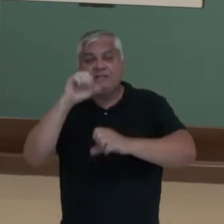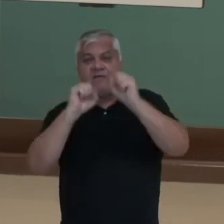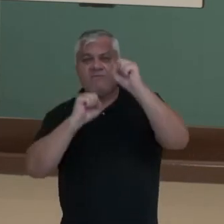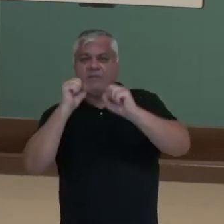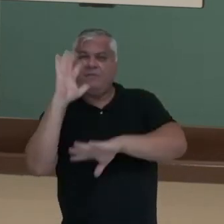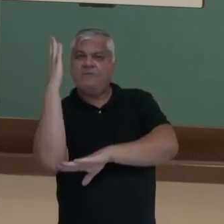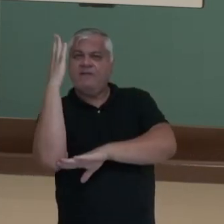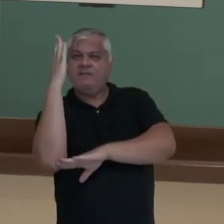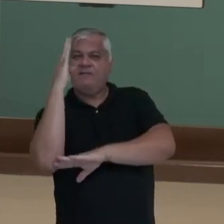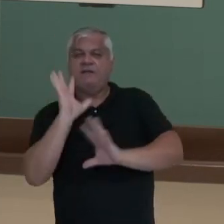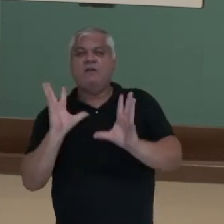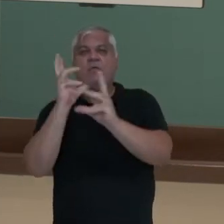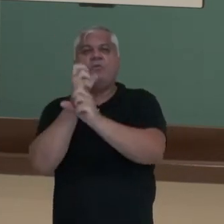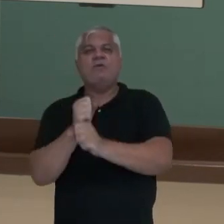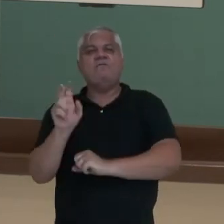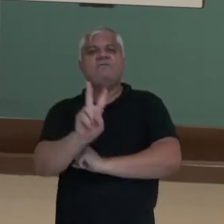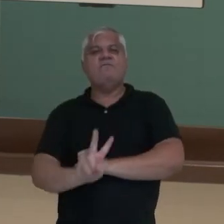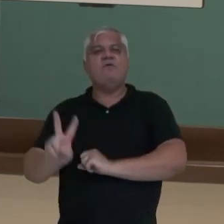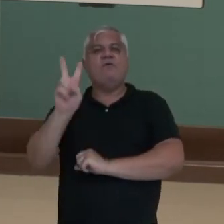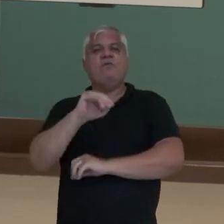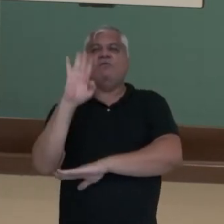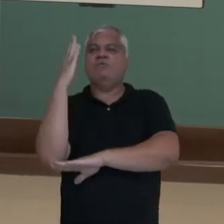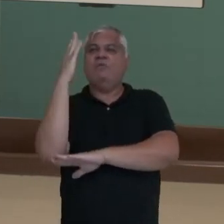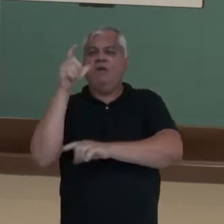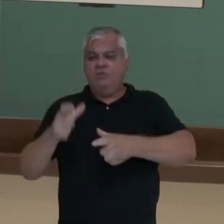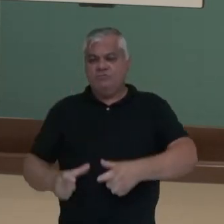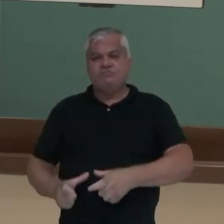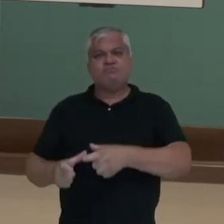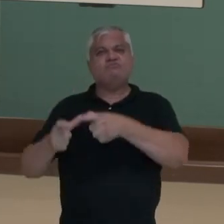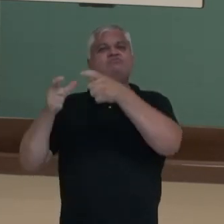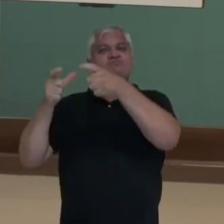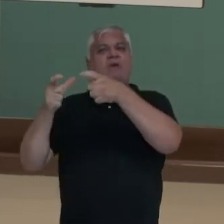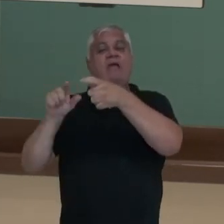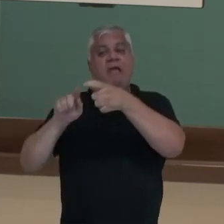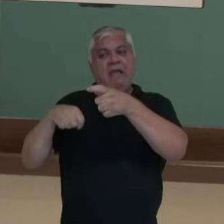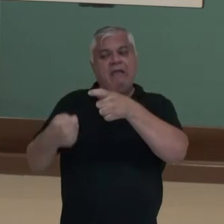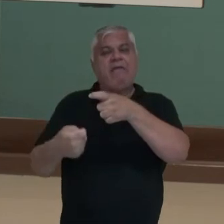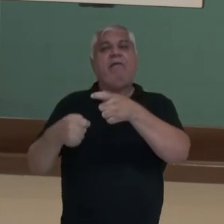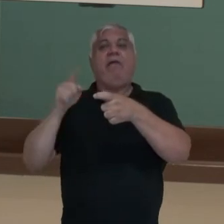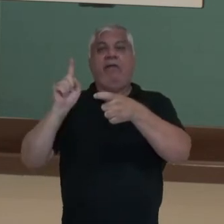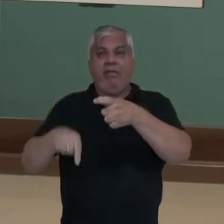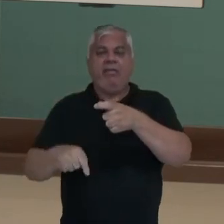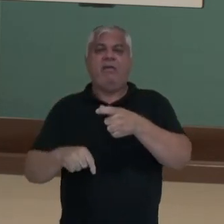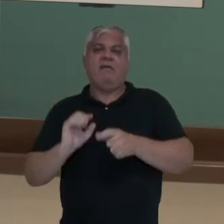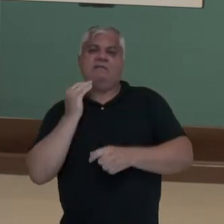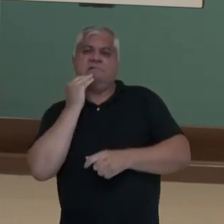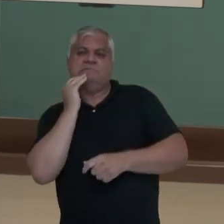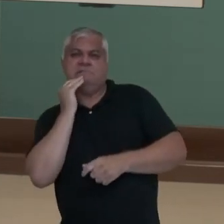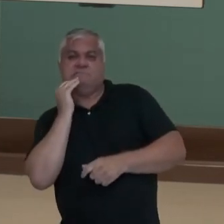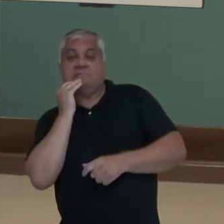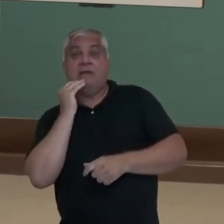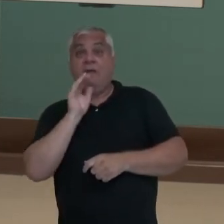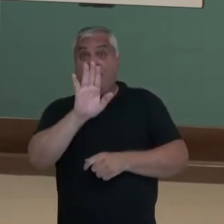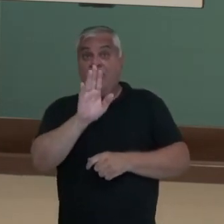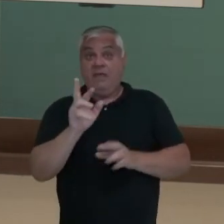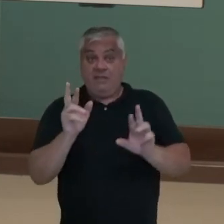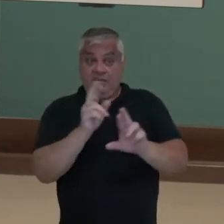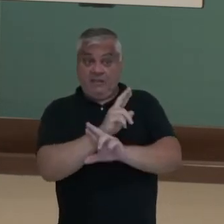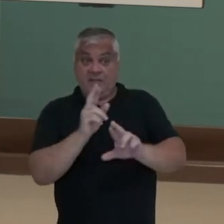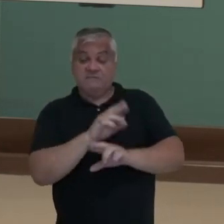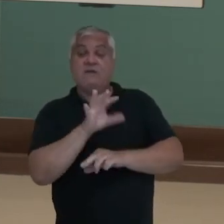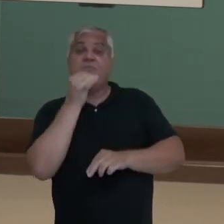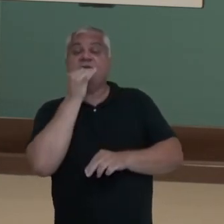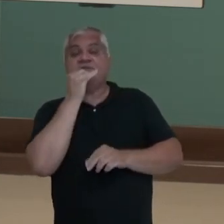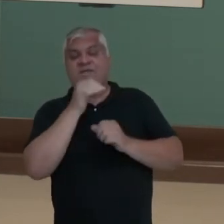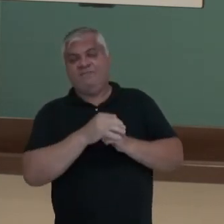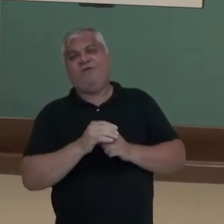para calcular o volume de um tronco, já que o volume de um tronco é bastante irregular em relação, por exemplo, ao exemplo